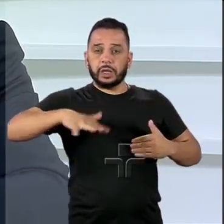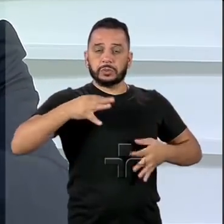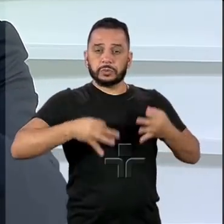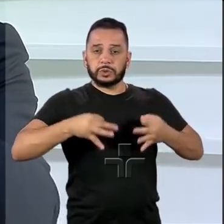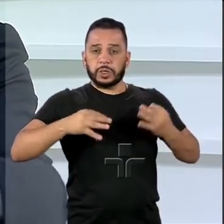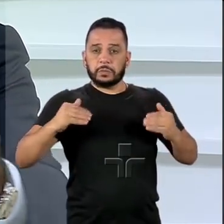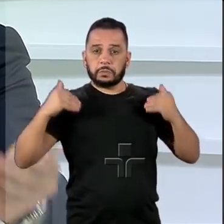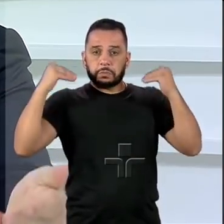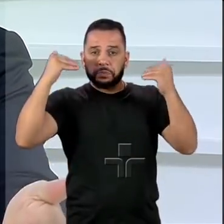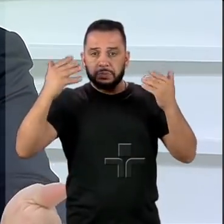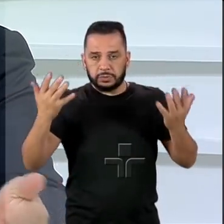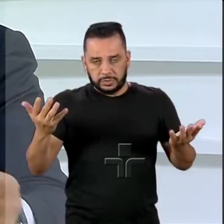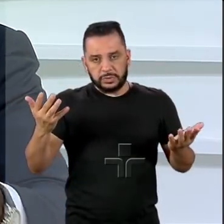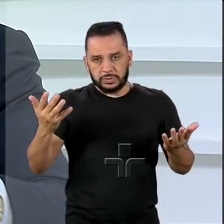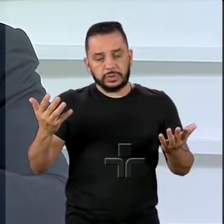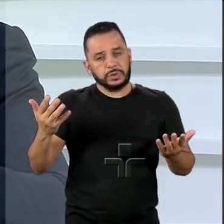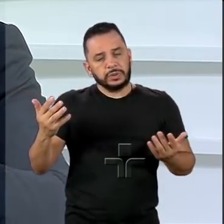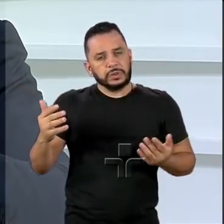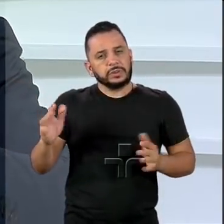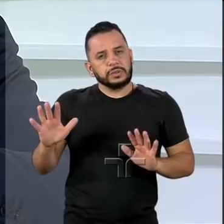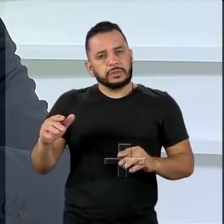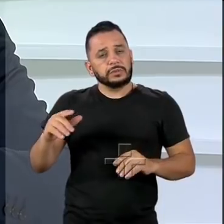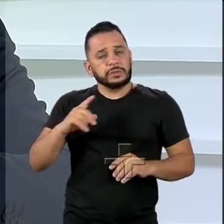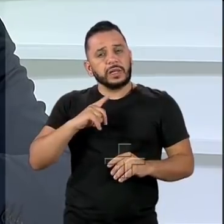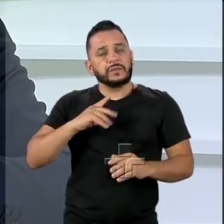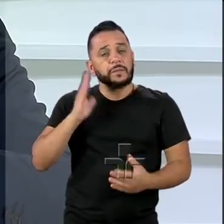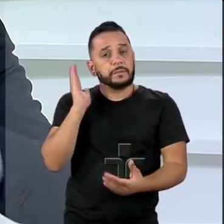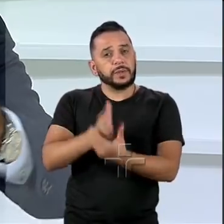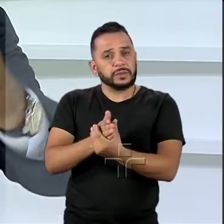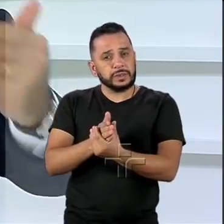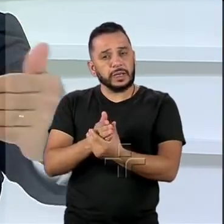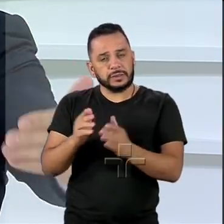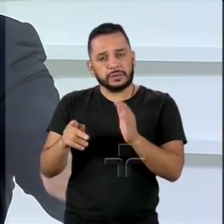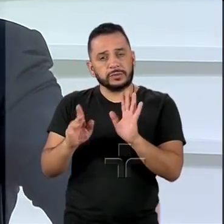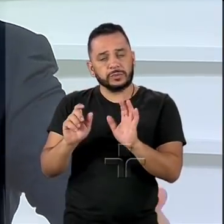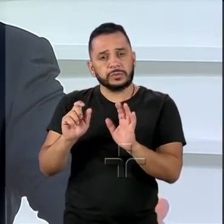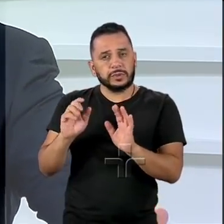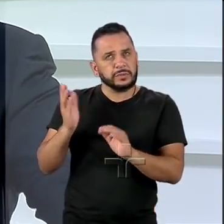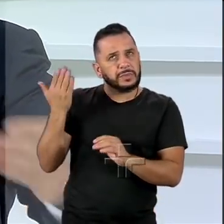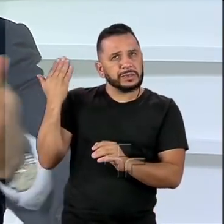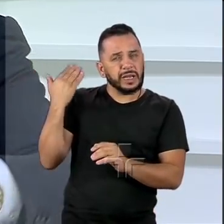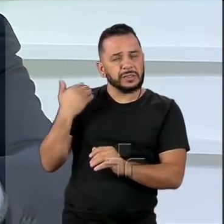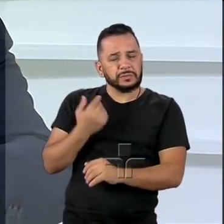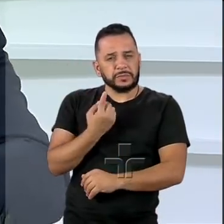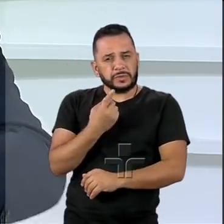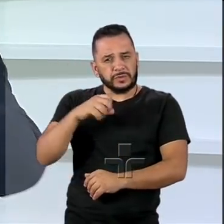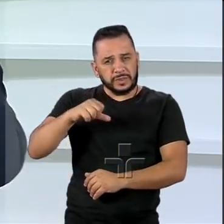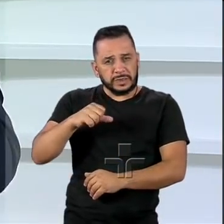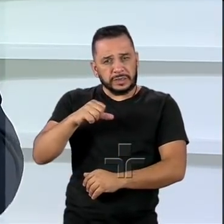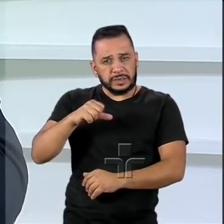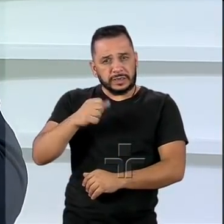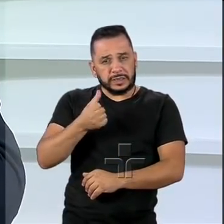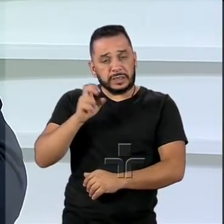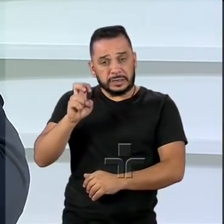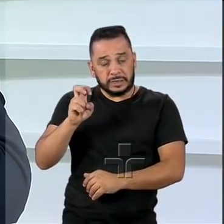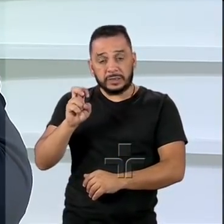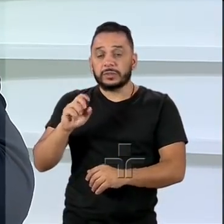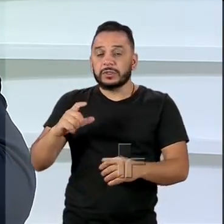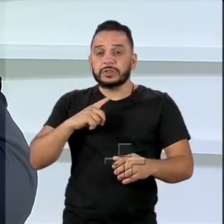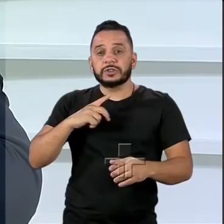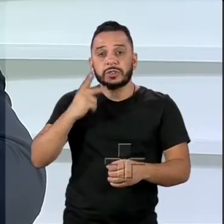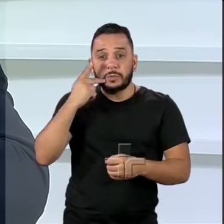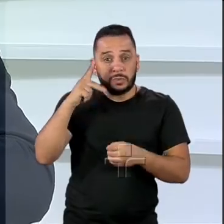ações diretas de inconstitucionalidade só eram, a partir de 65, propostas pelo Procurador-Geral